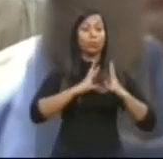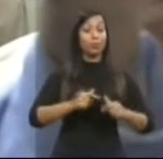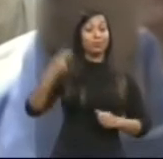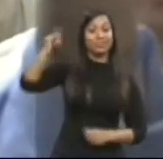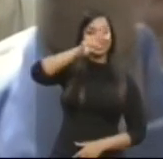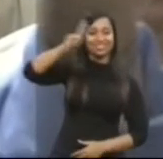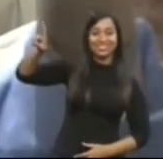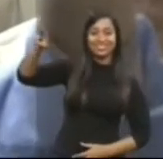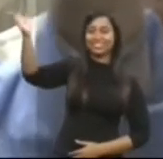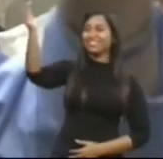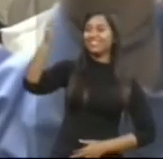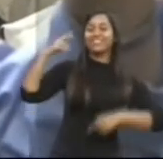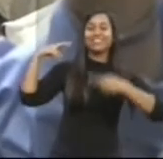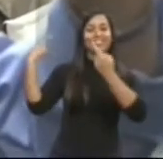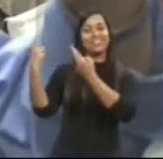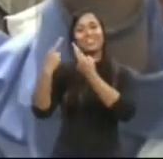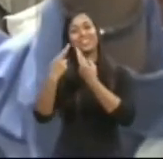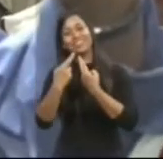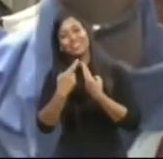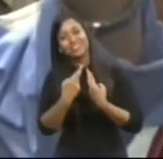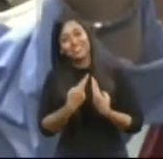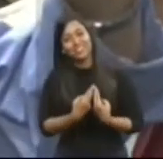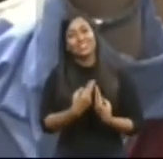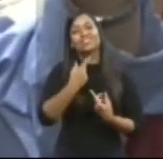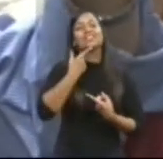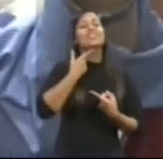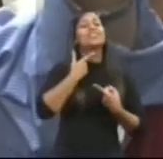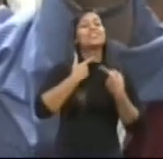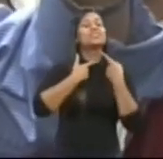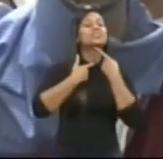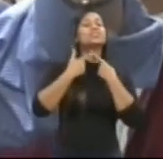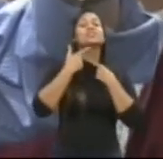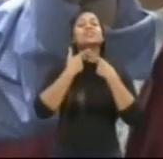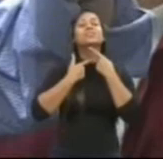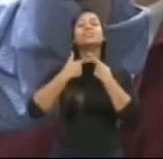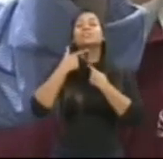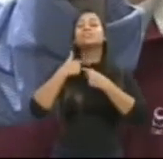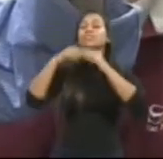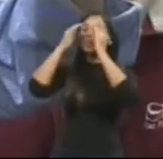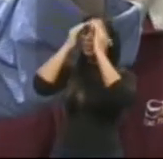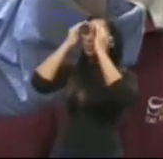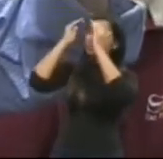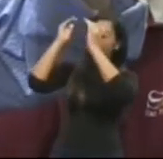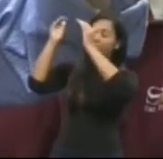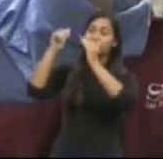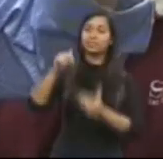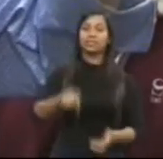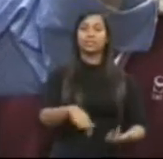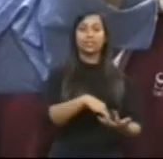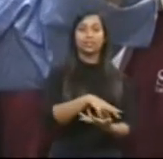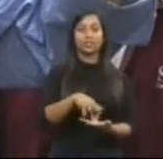santificado seja o vosso nome. Venha a nós o vosso reino, seja feita a